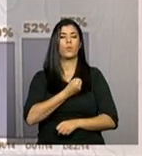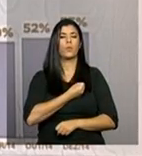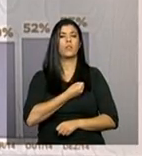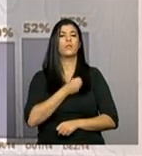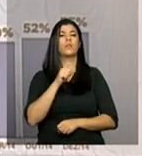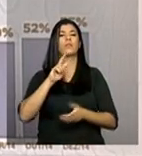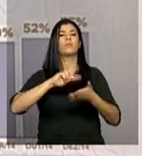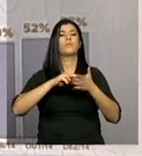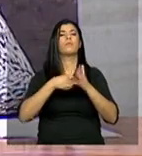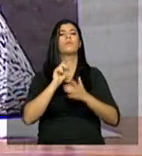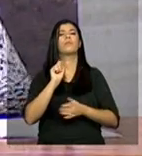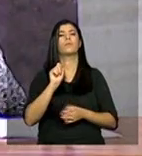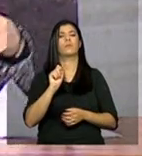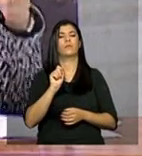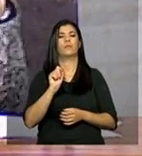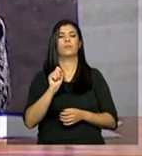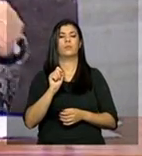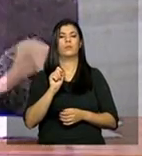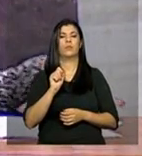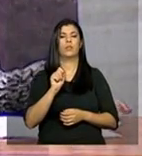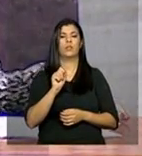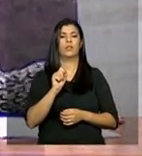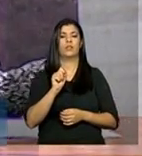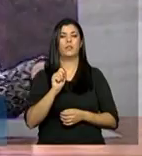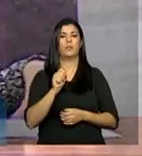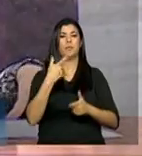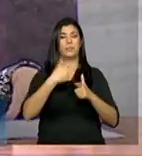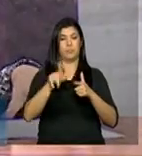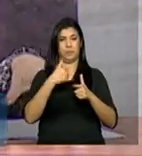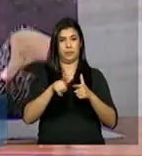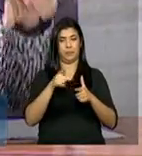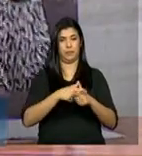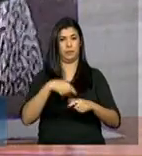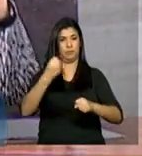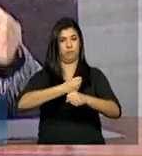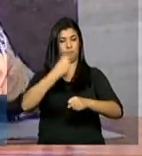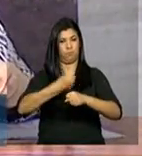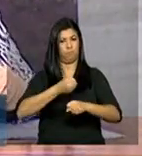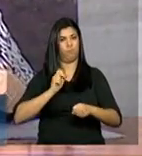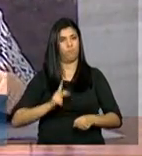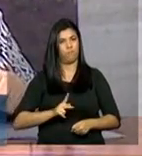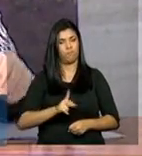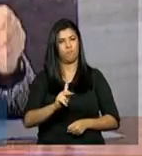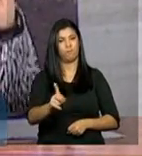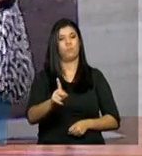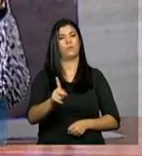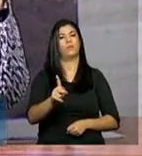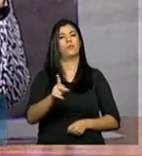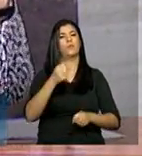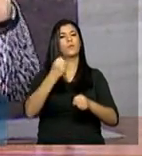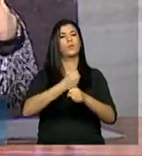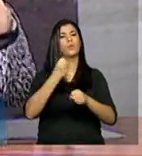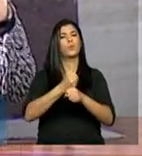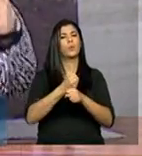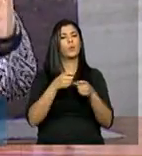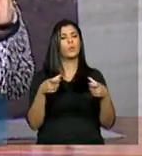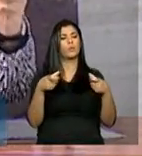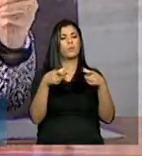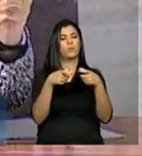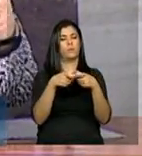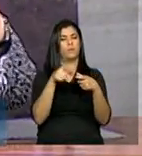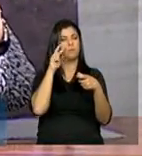isso significa que o problema em obras está muito concentrado em obras pequenas,